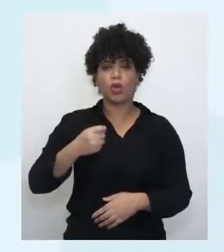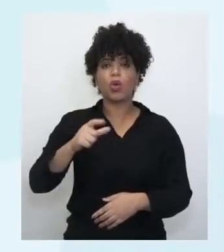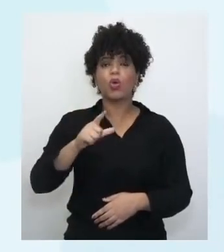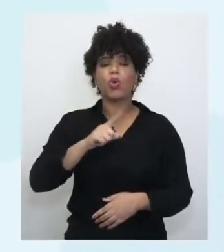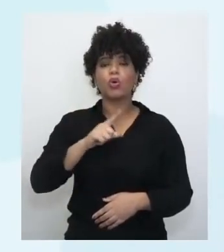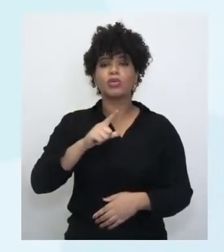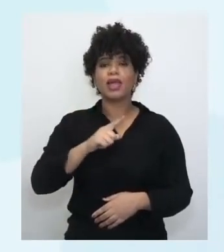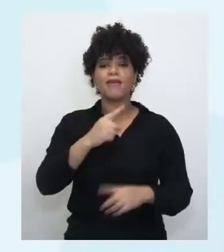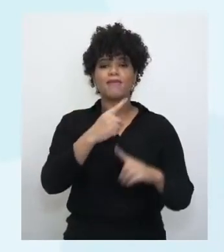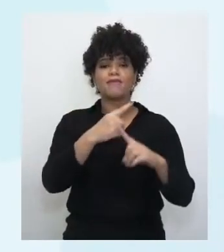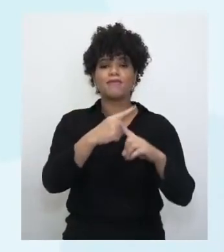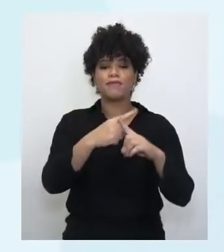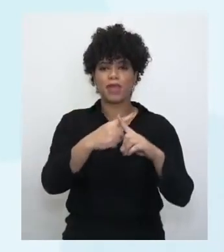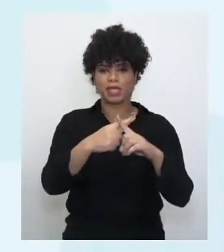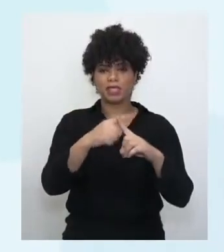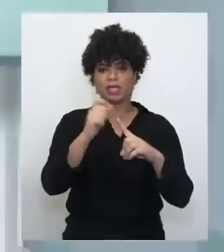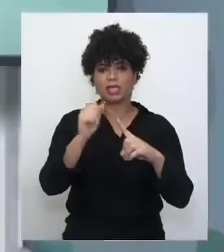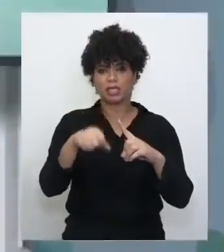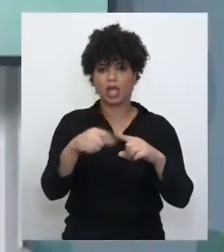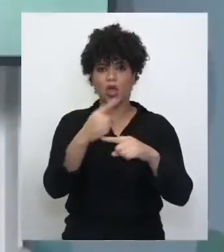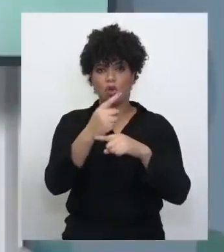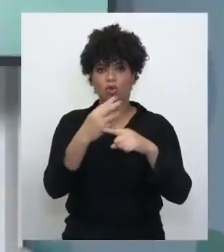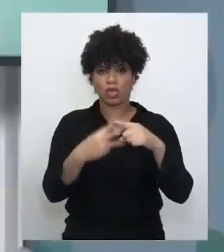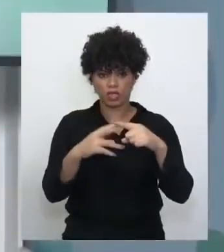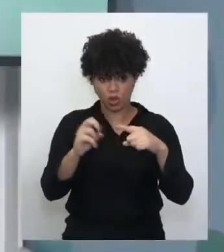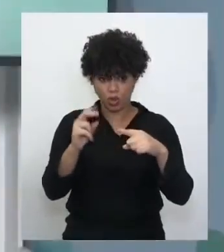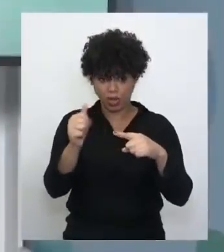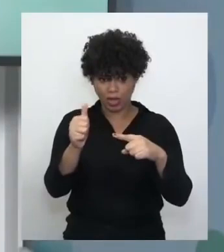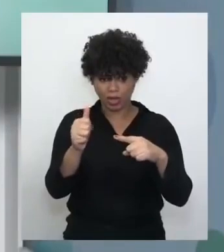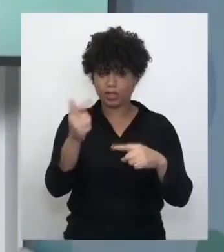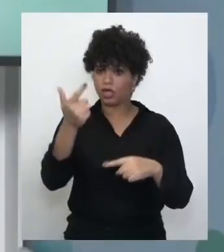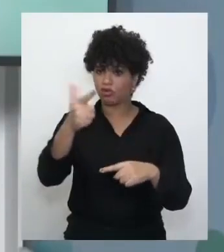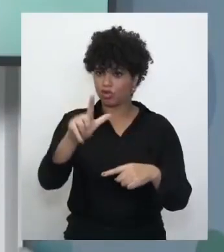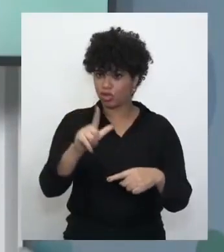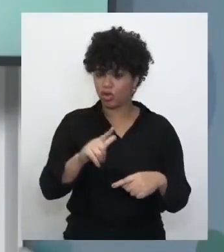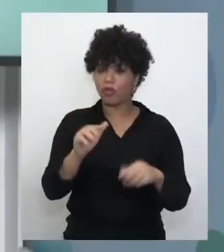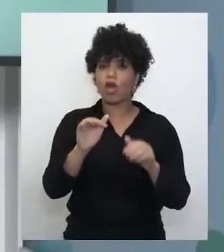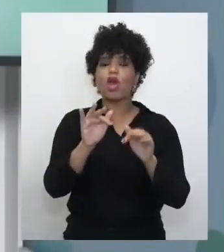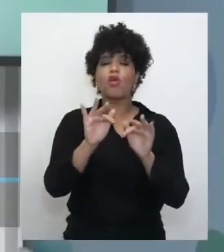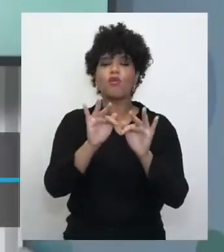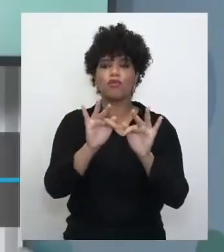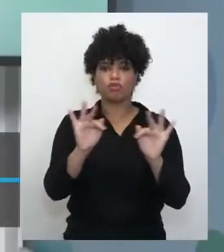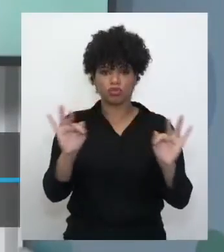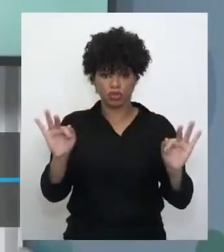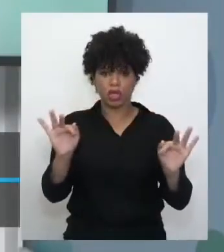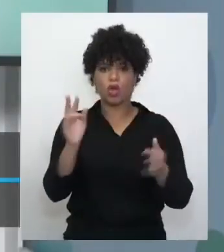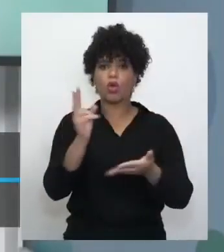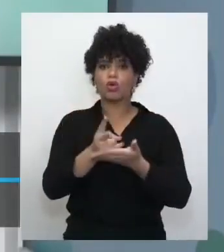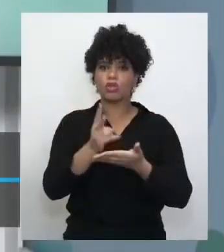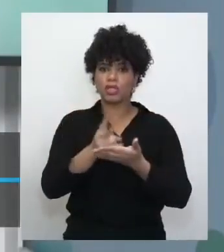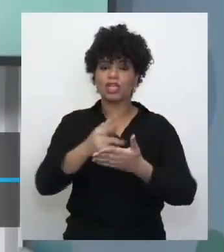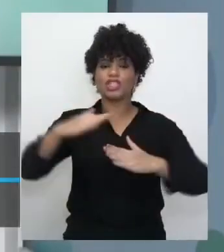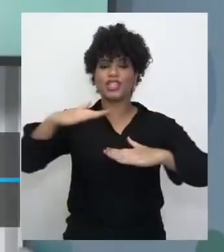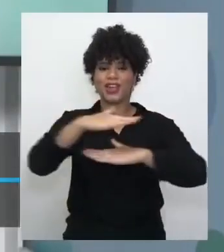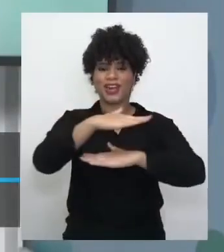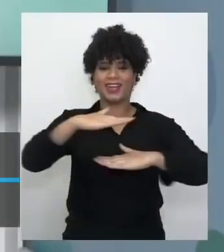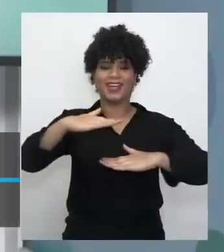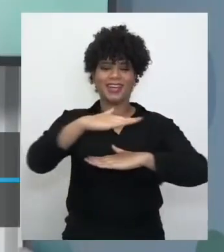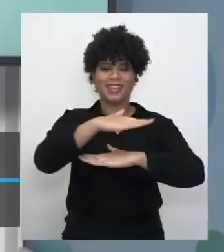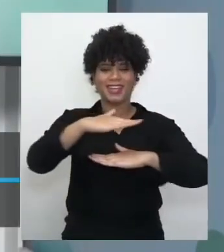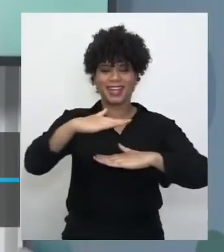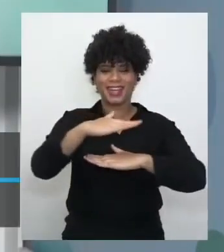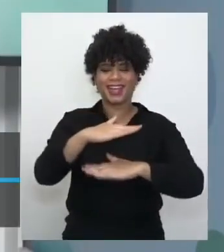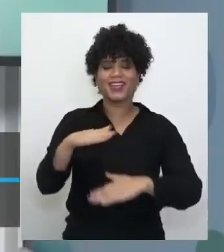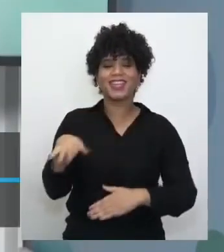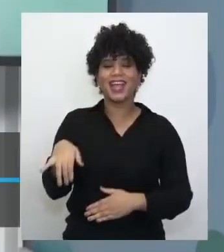x e multiplicando por 1/3. Tudo bem? Então, ó, de novo, função constante, reta, paralela ao eixo, y